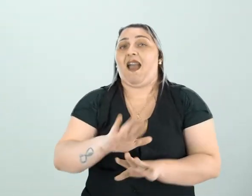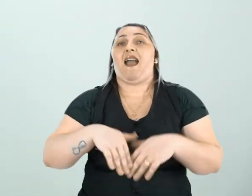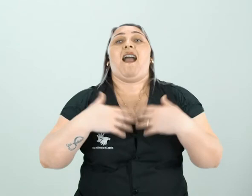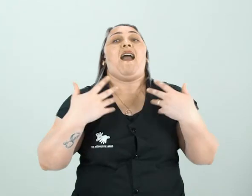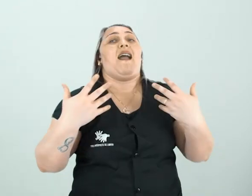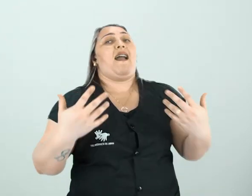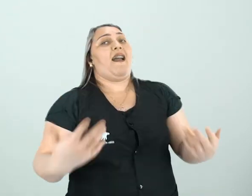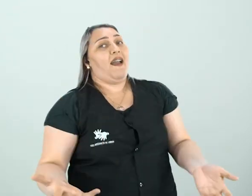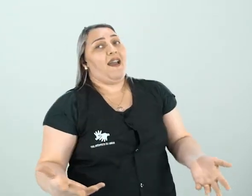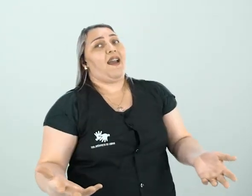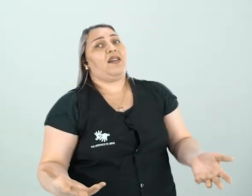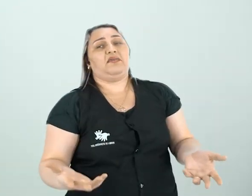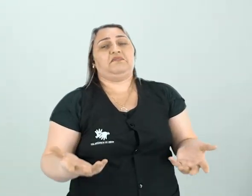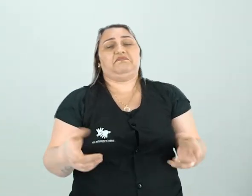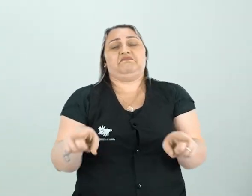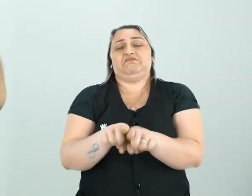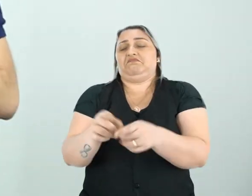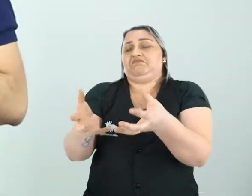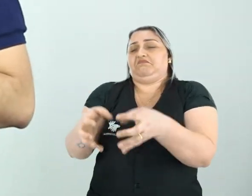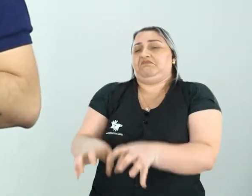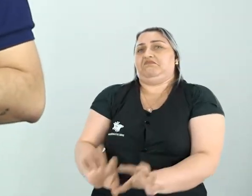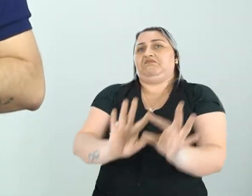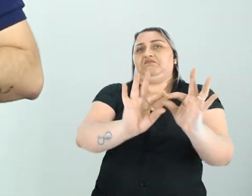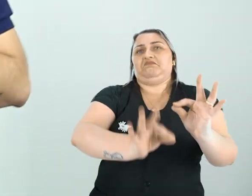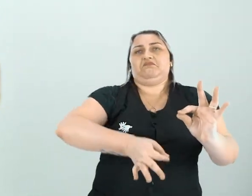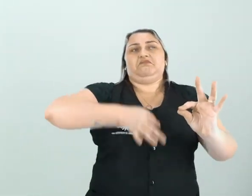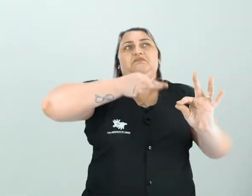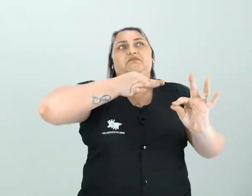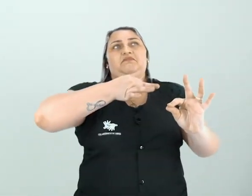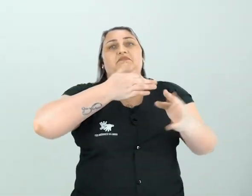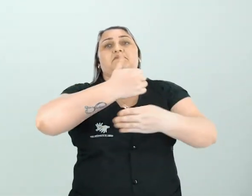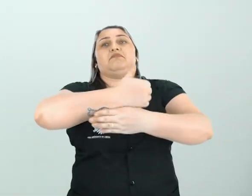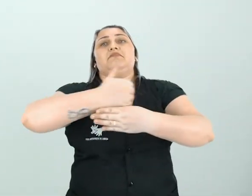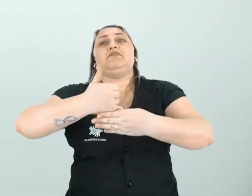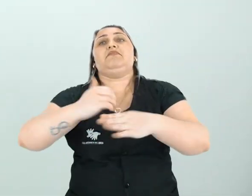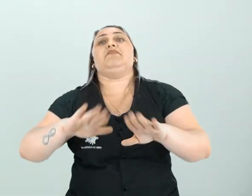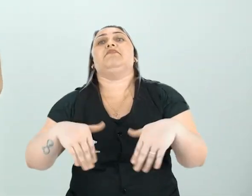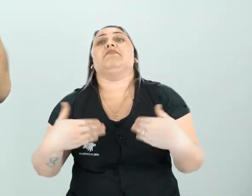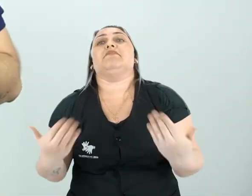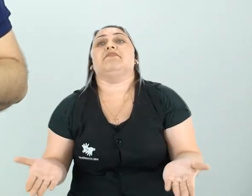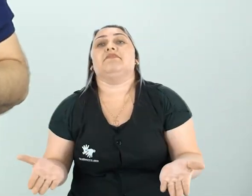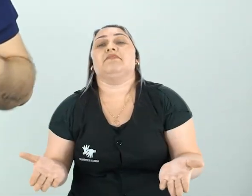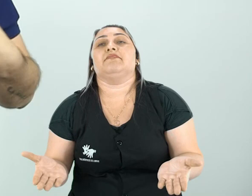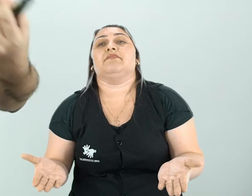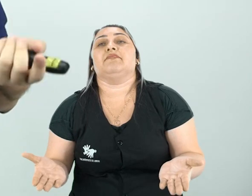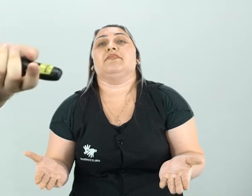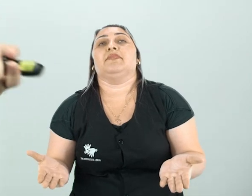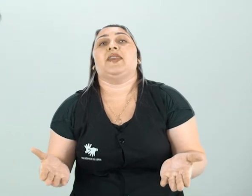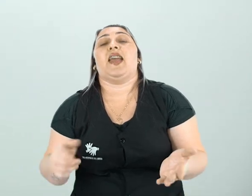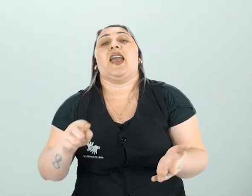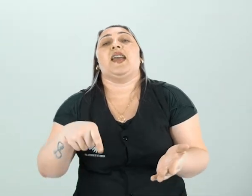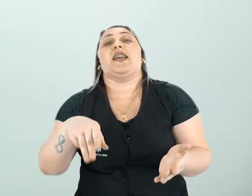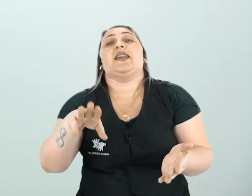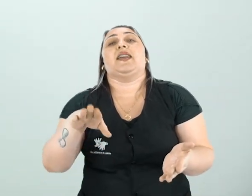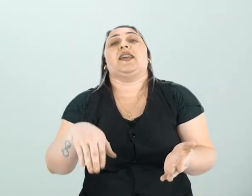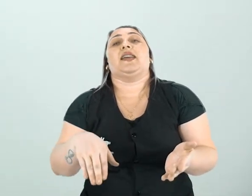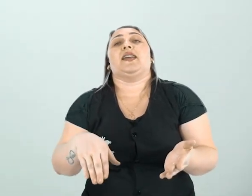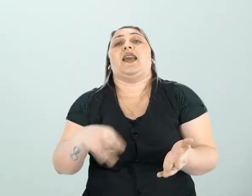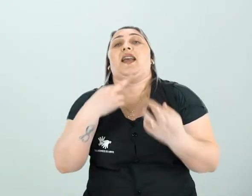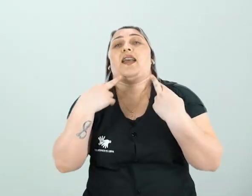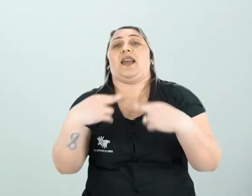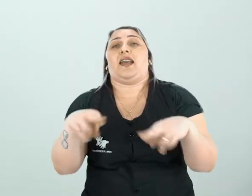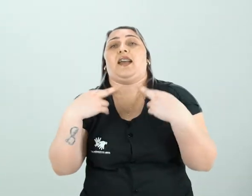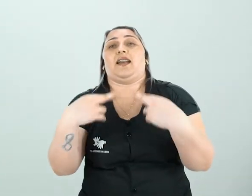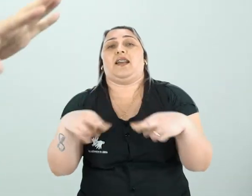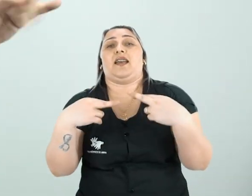ah, eu também nem queria mais essas uvas. E a moral é qual? Quem desdenha quer comprar. Às